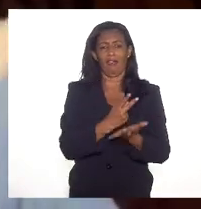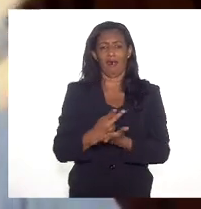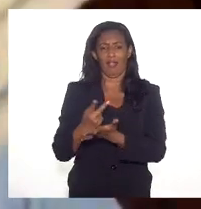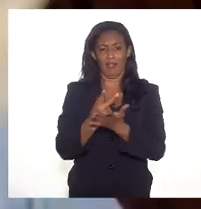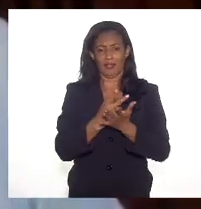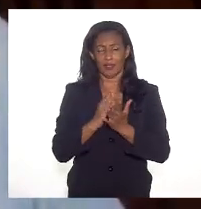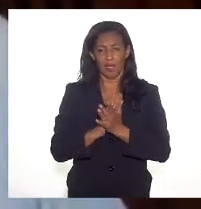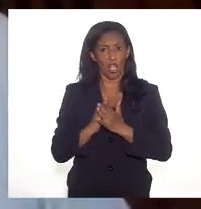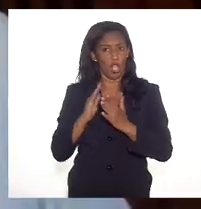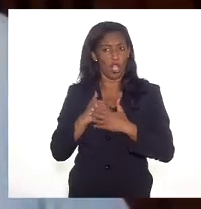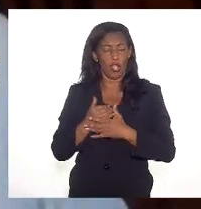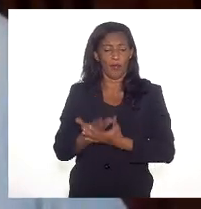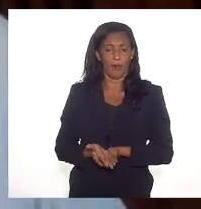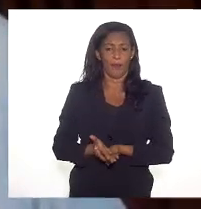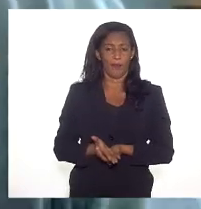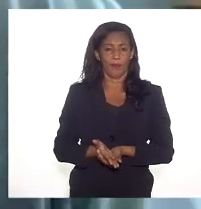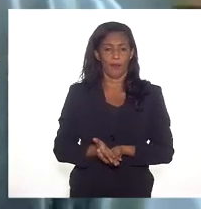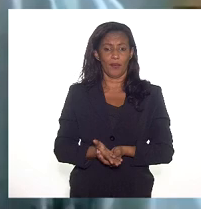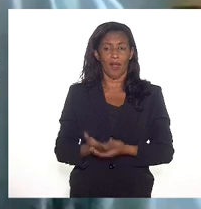entrar no mérito.